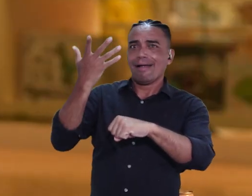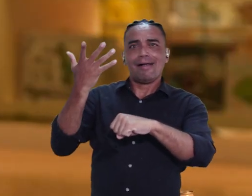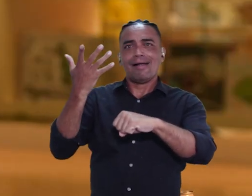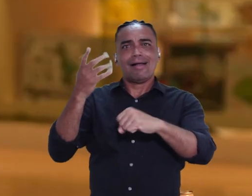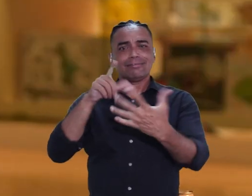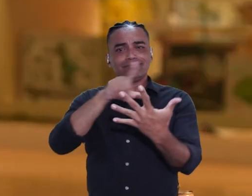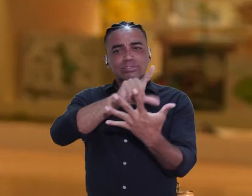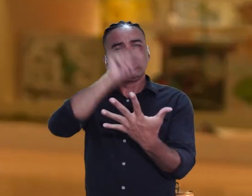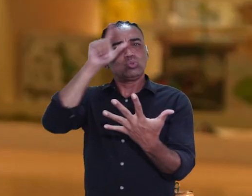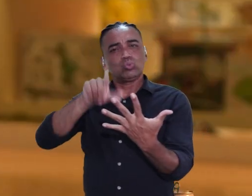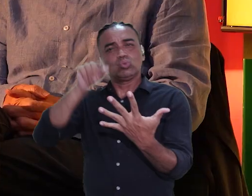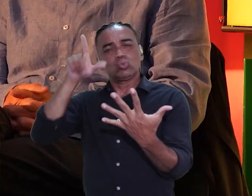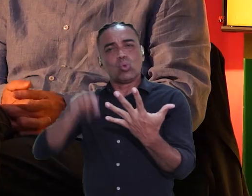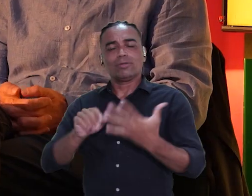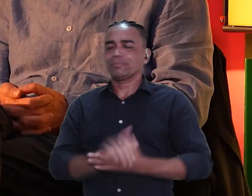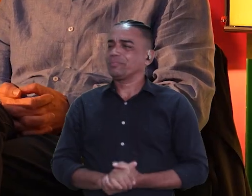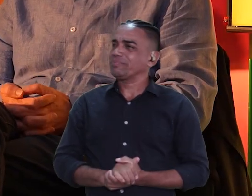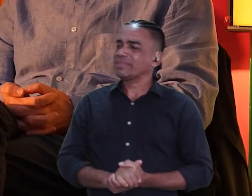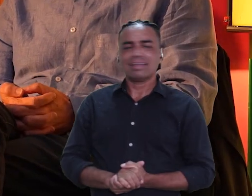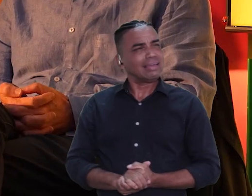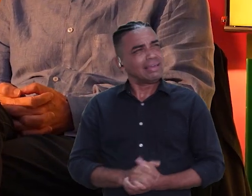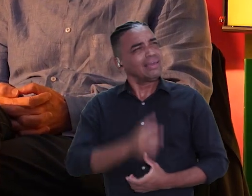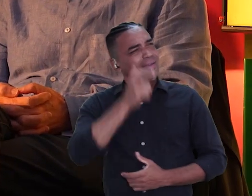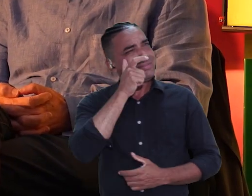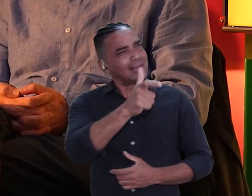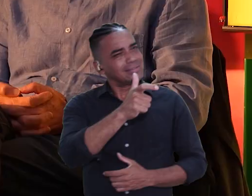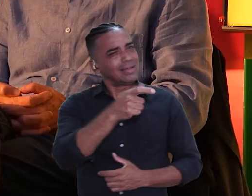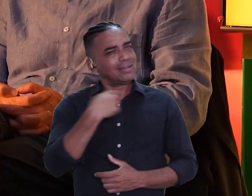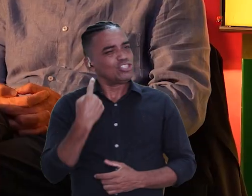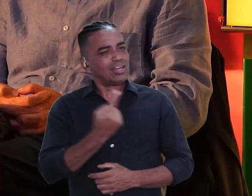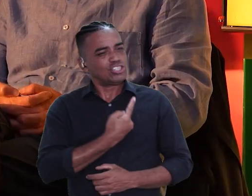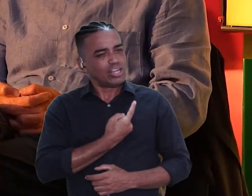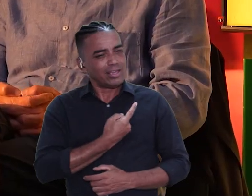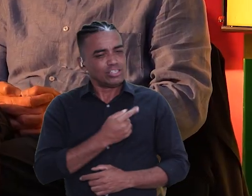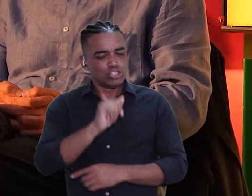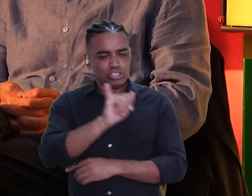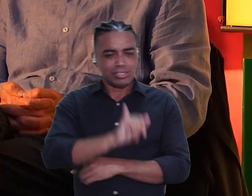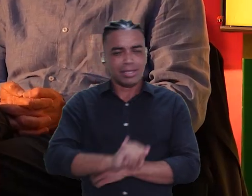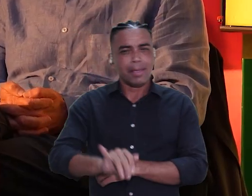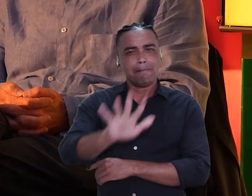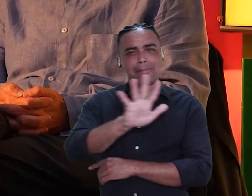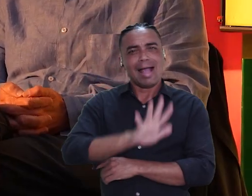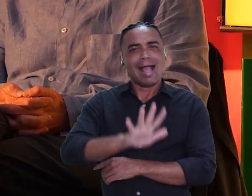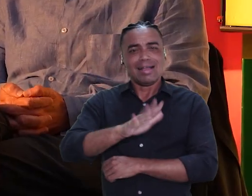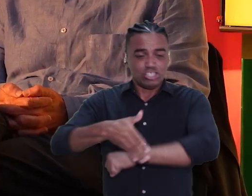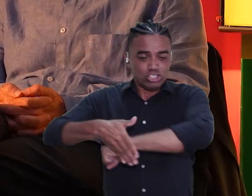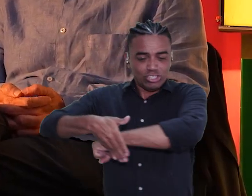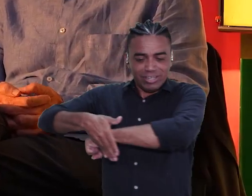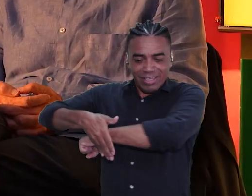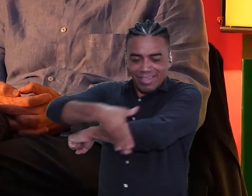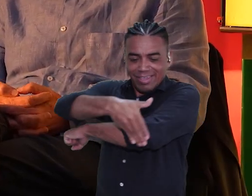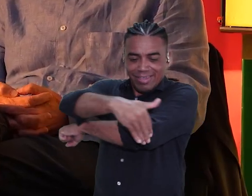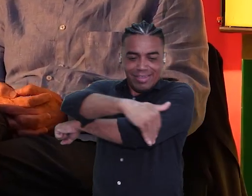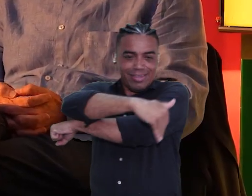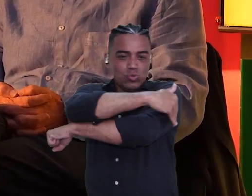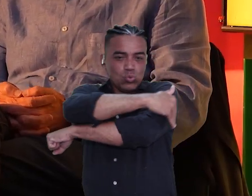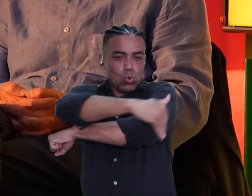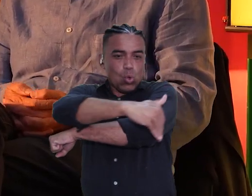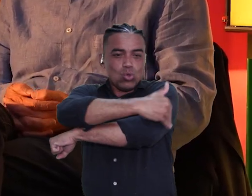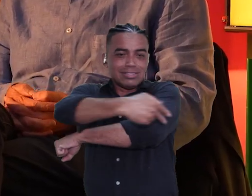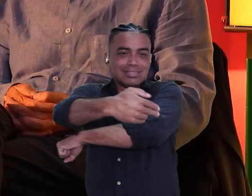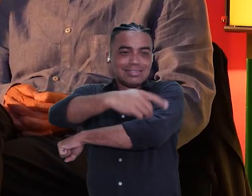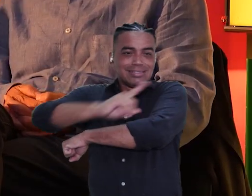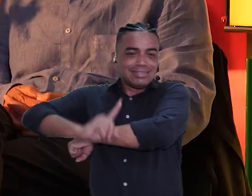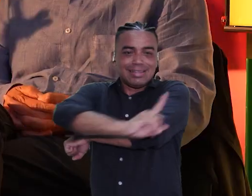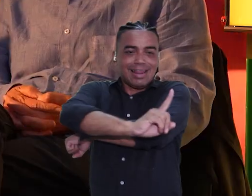suscitando essas escolhas? Interessante a gente trazer essa imagem, né, da encruzilhada, e eu